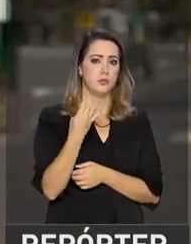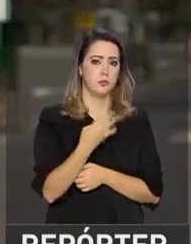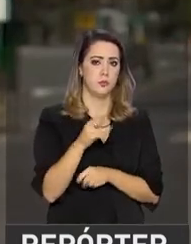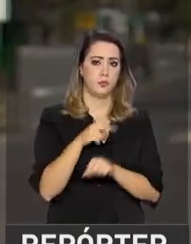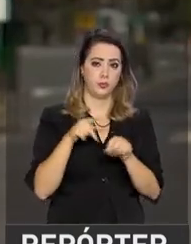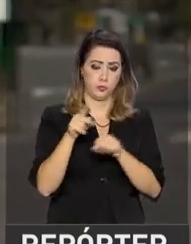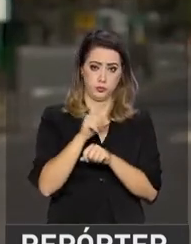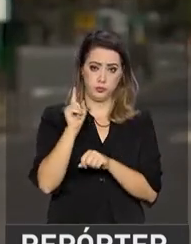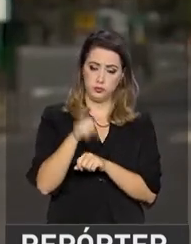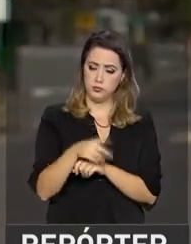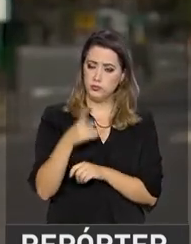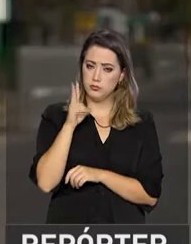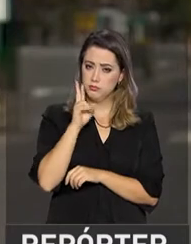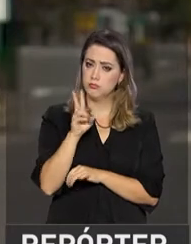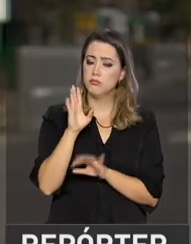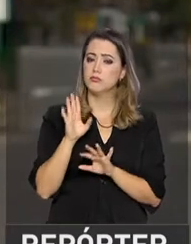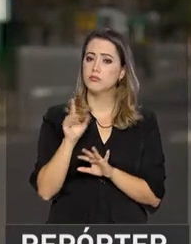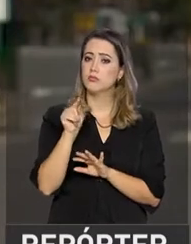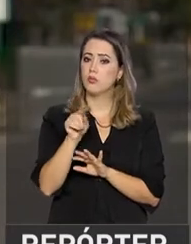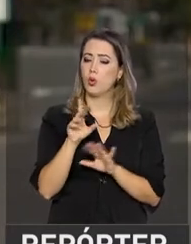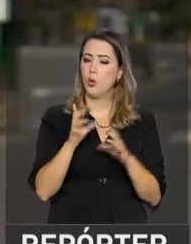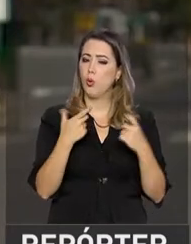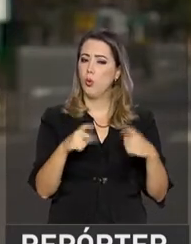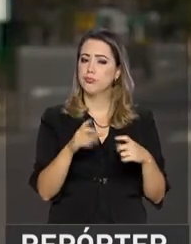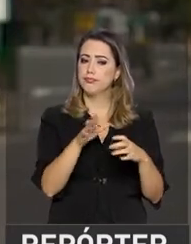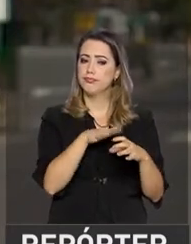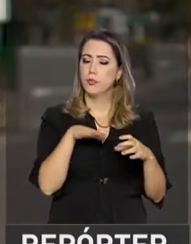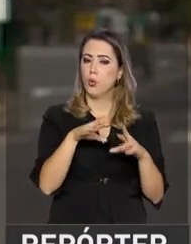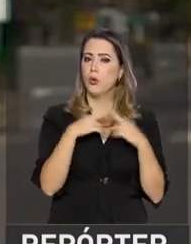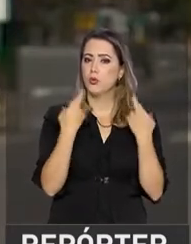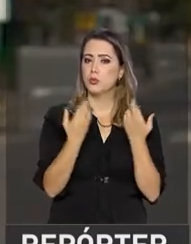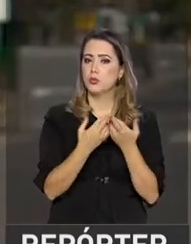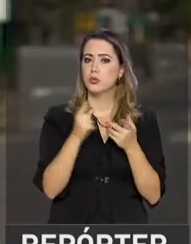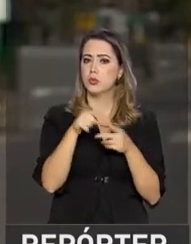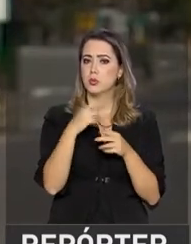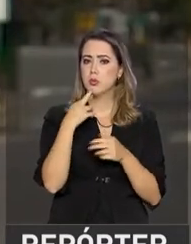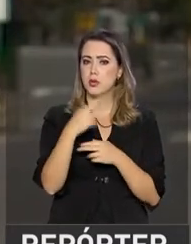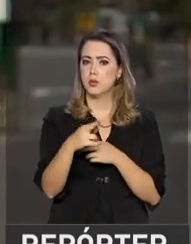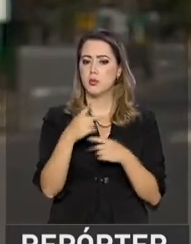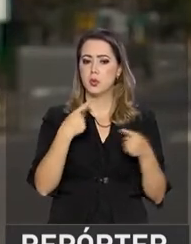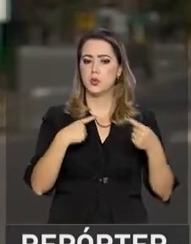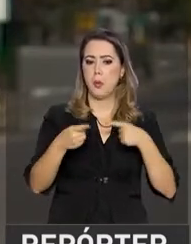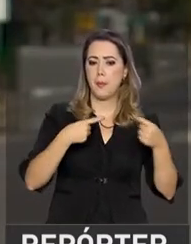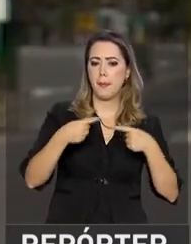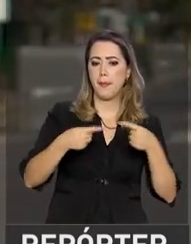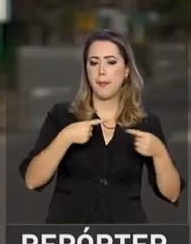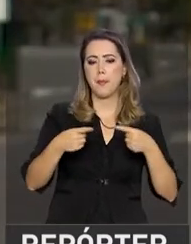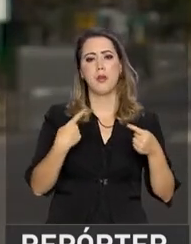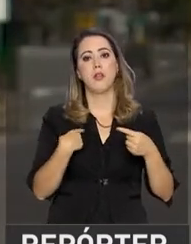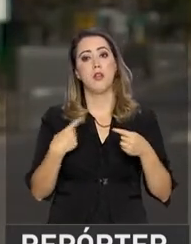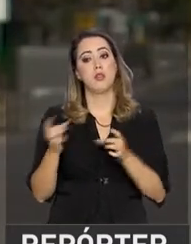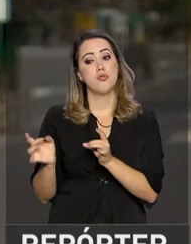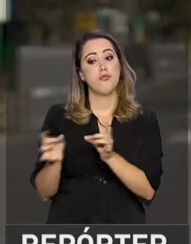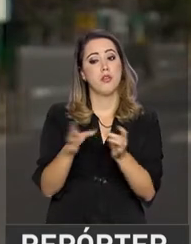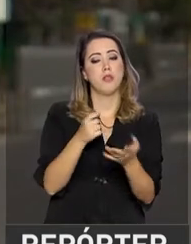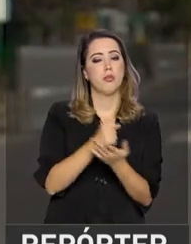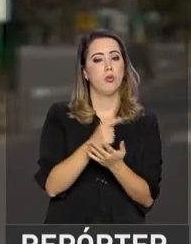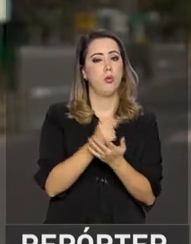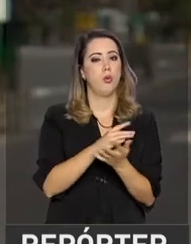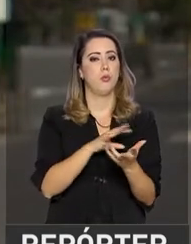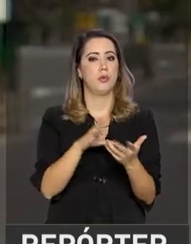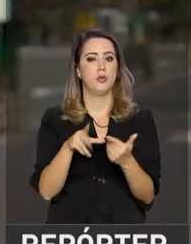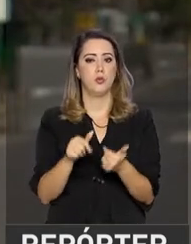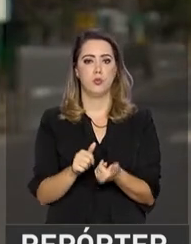é considerada a principal estrutura para a solução de disputas comerciais no mundo mas o principal